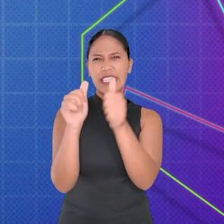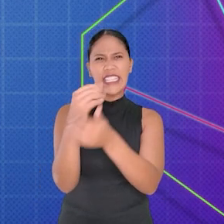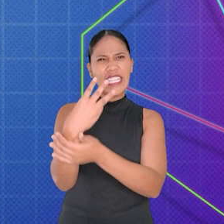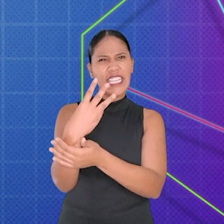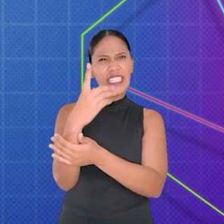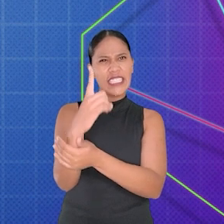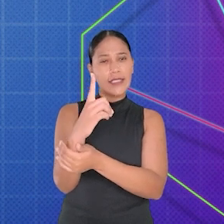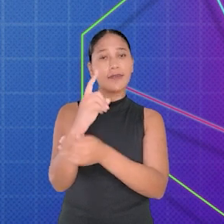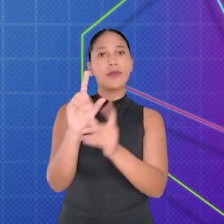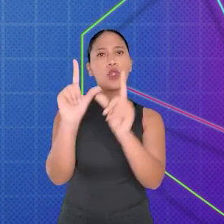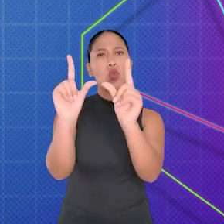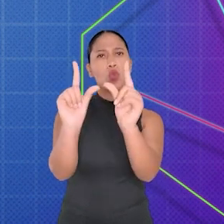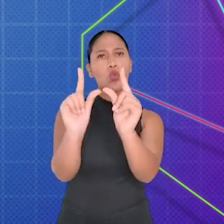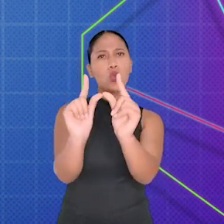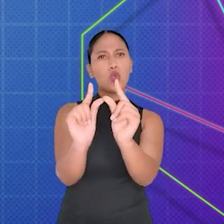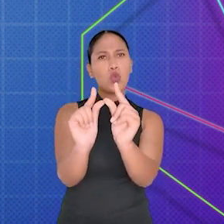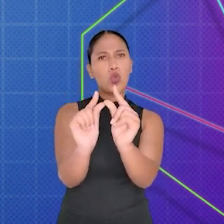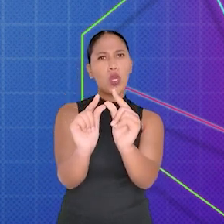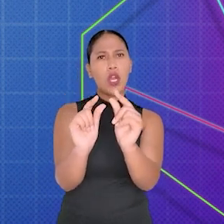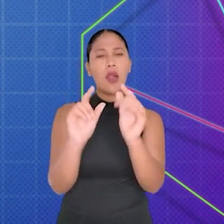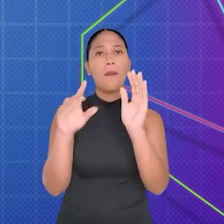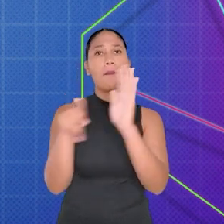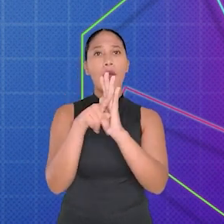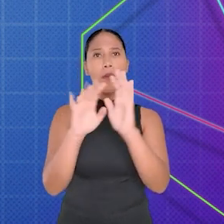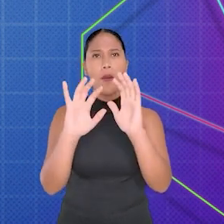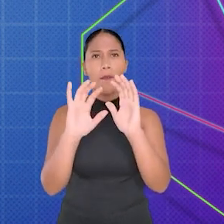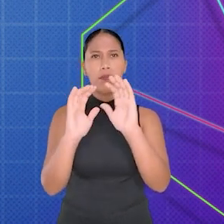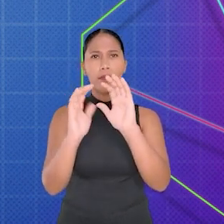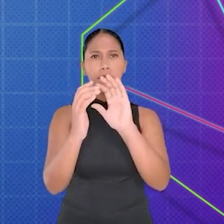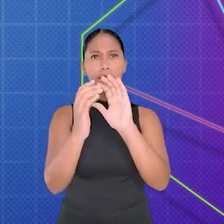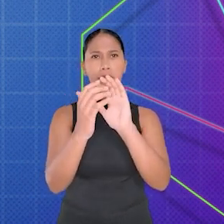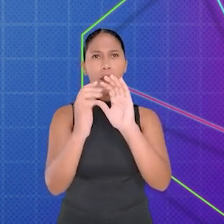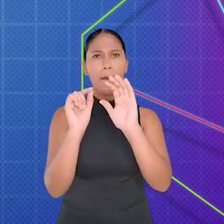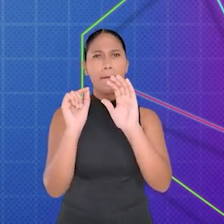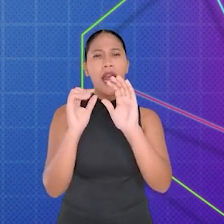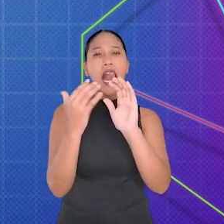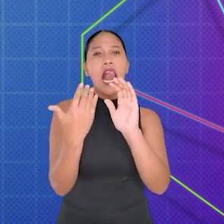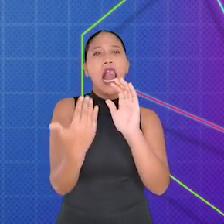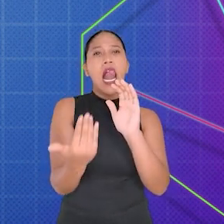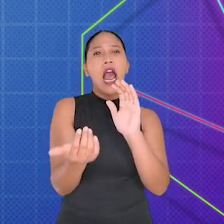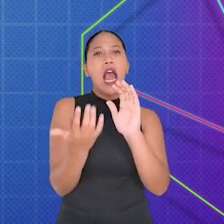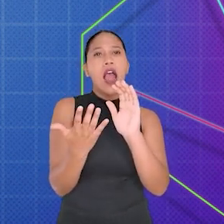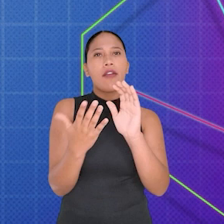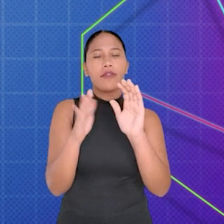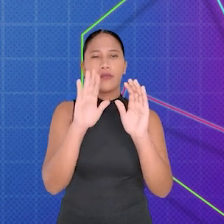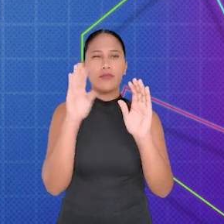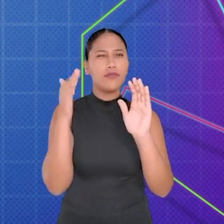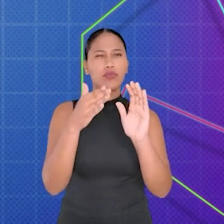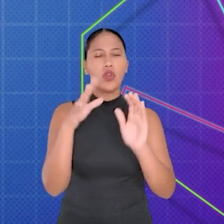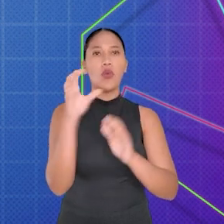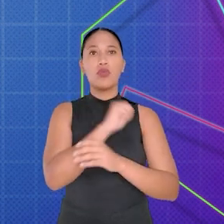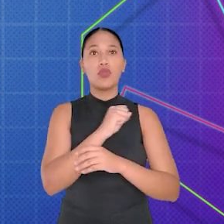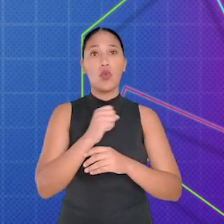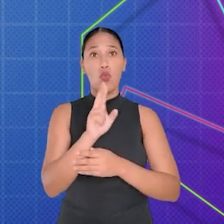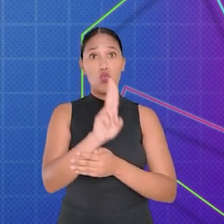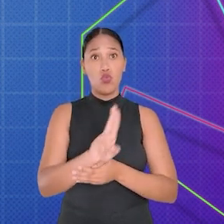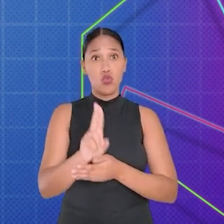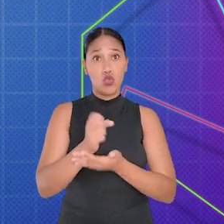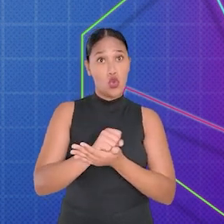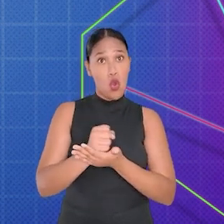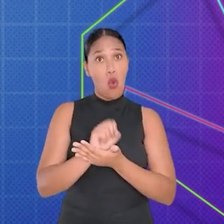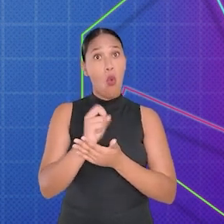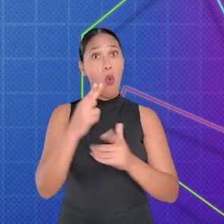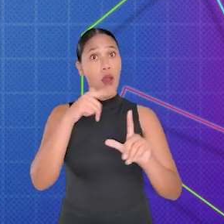que tem como objetivo reduzir o número de polígonos em um único objeto, tornando-o mais leve e otimizado, para o uso em jogos ou